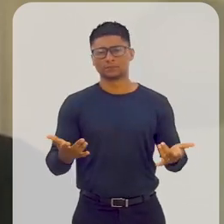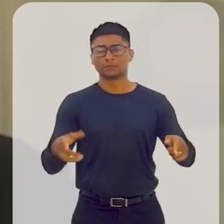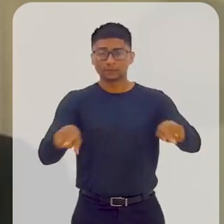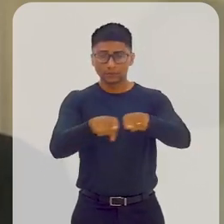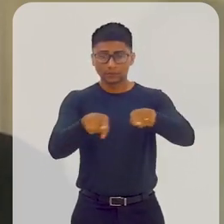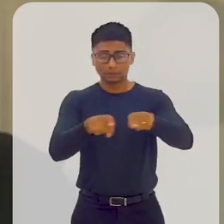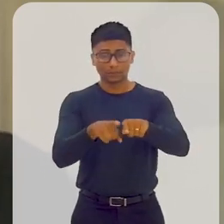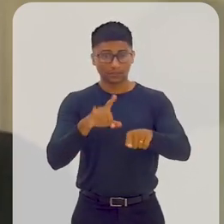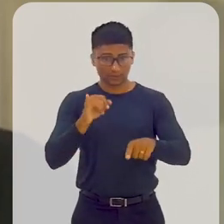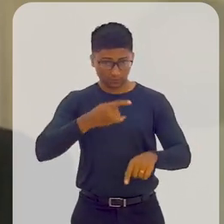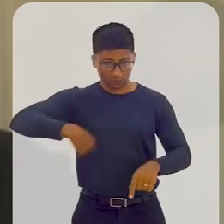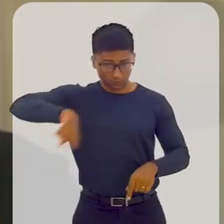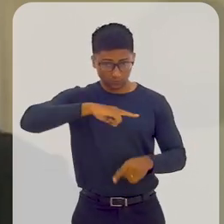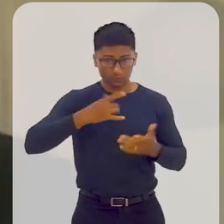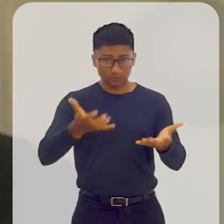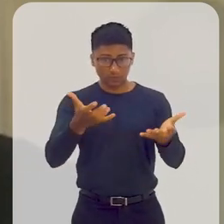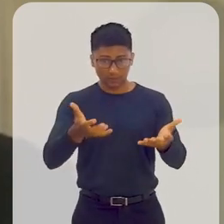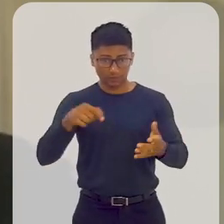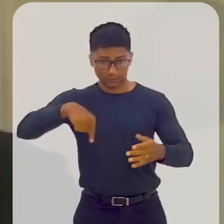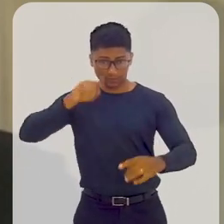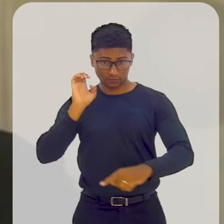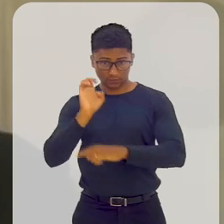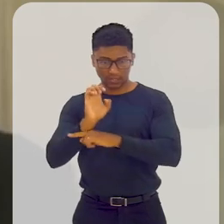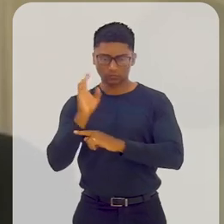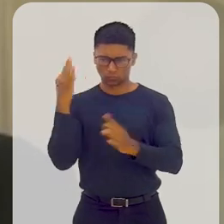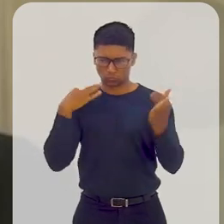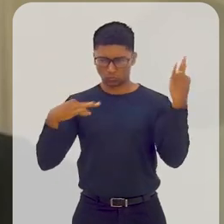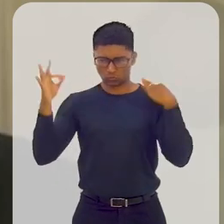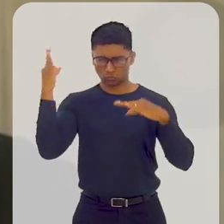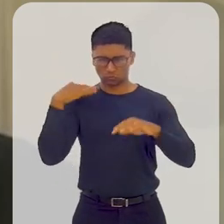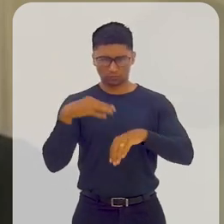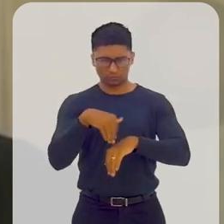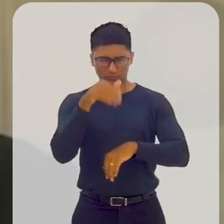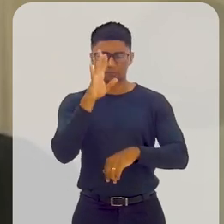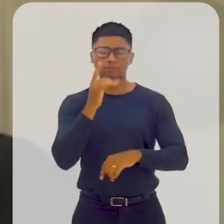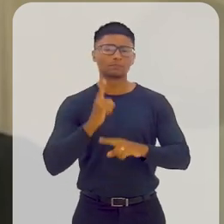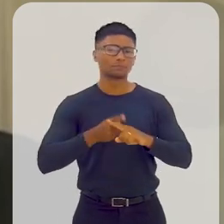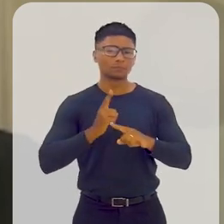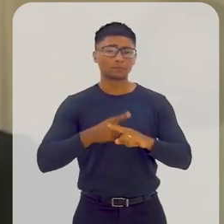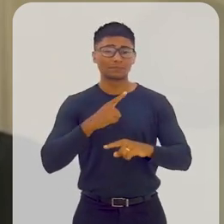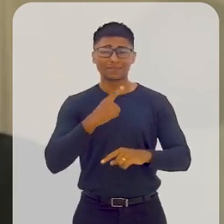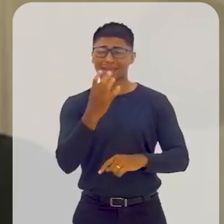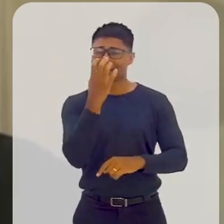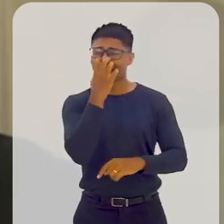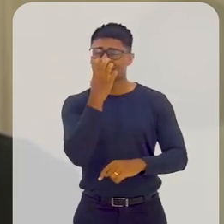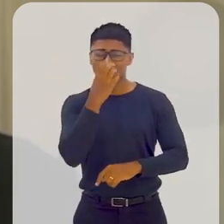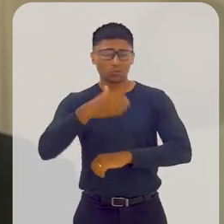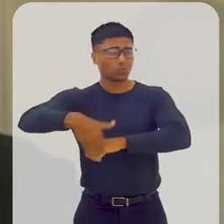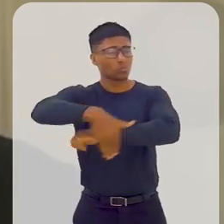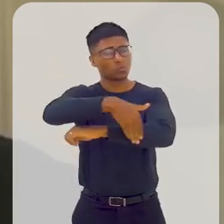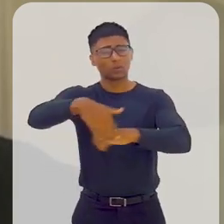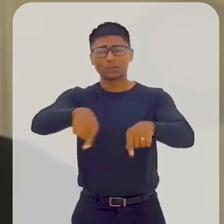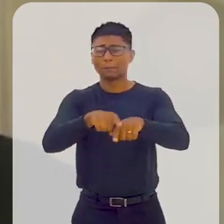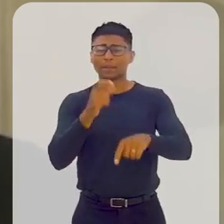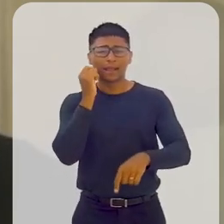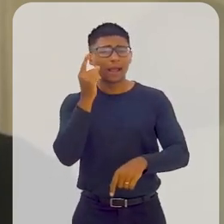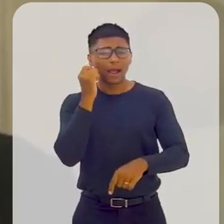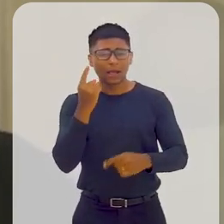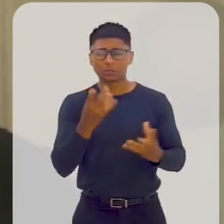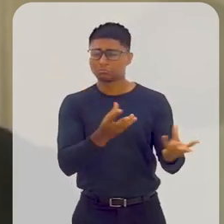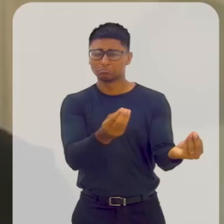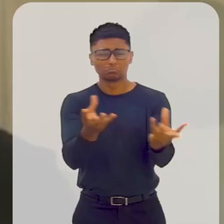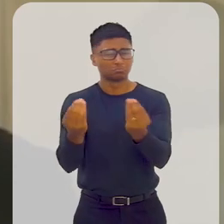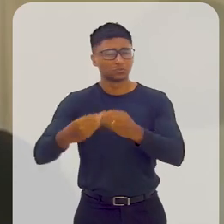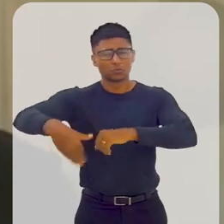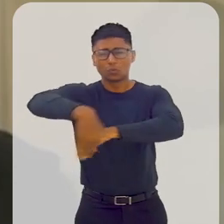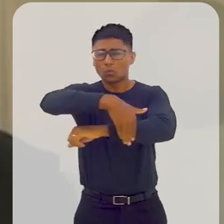gente quer fazer um estado, né, de turismo, né, que tem muitos cachorros na rua, muitos gatos, tudo mais,